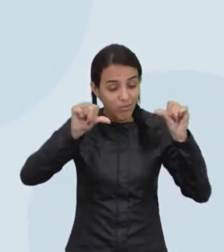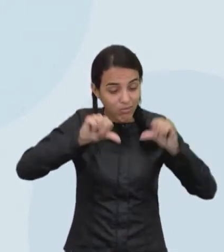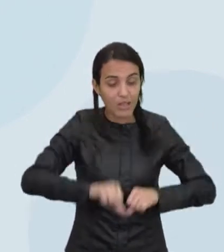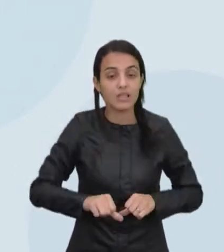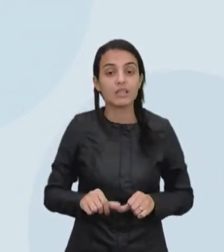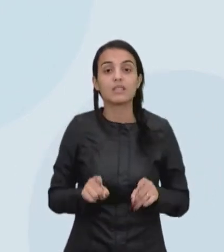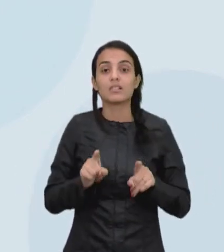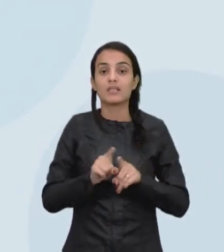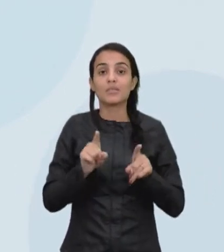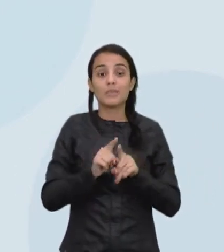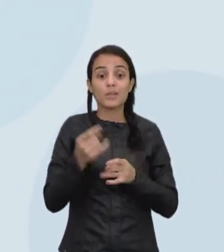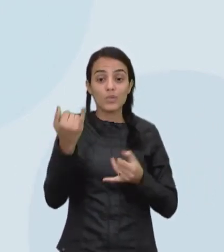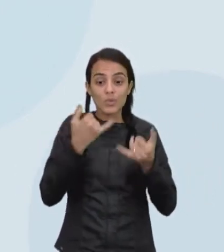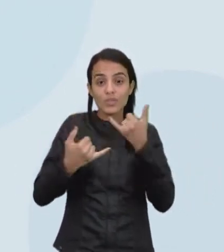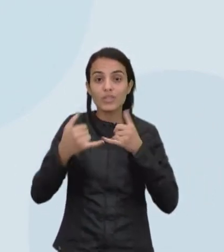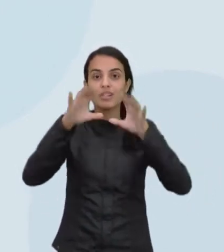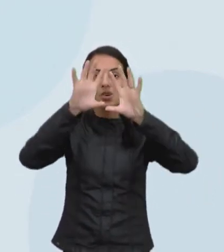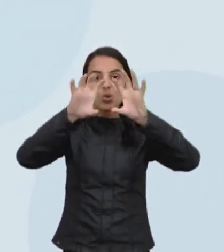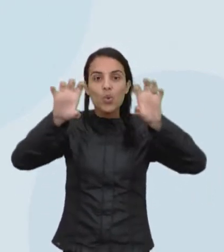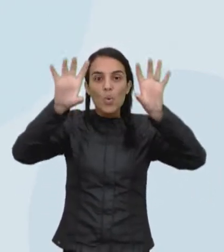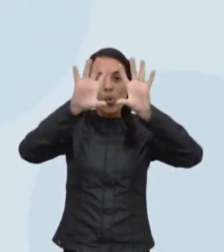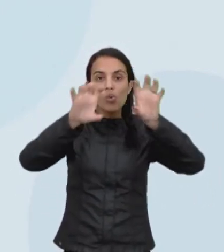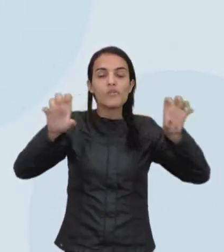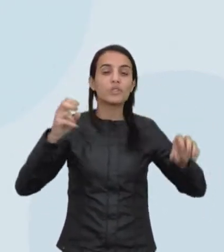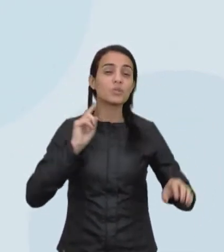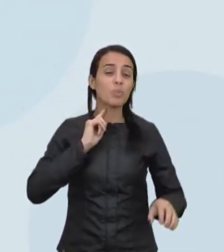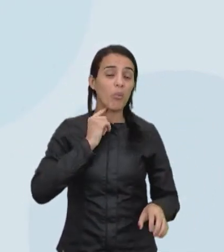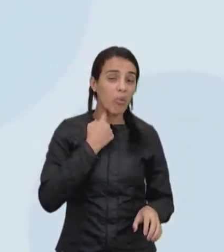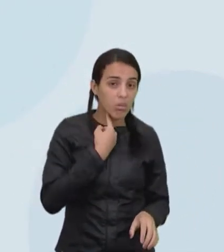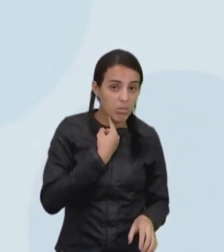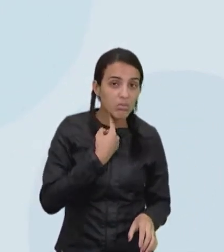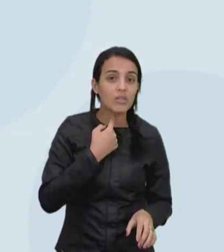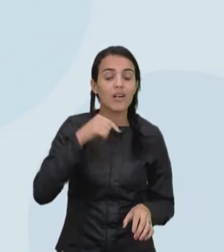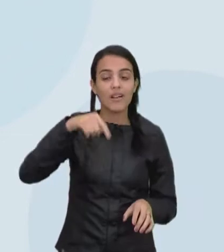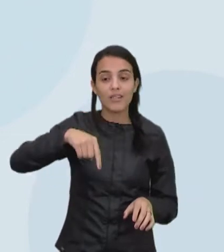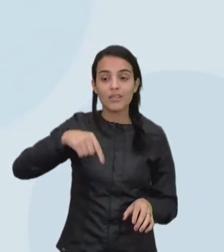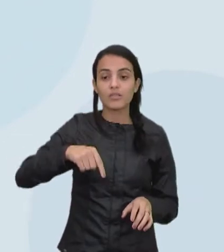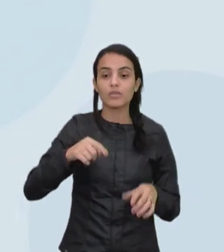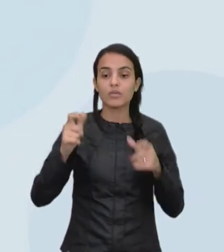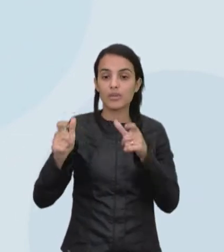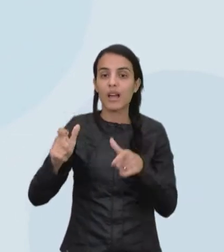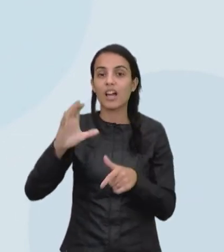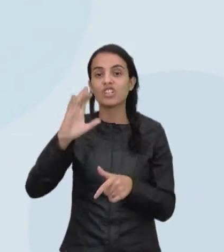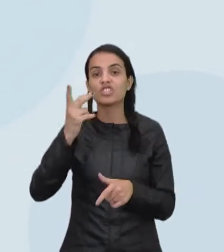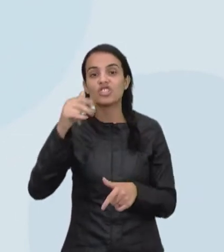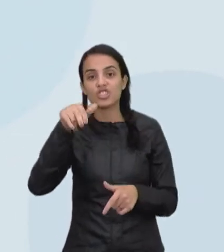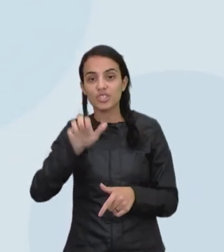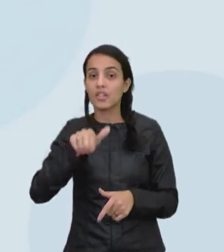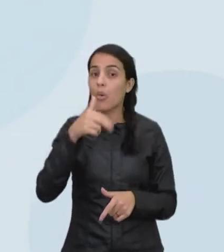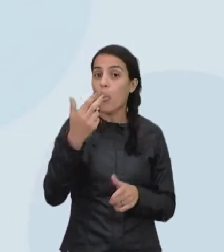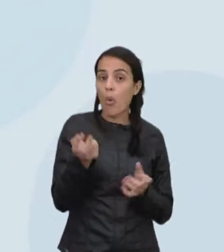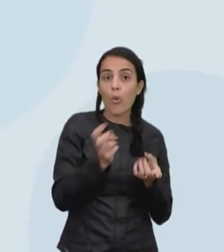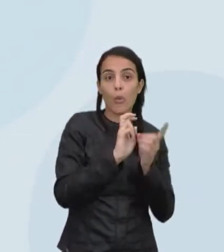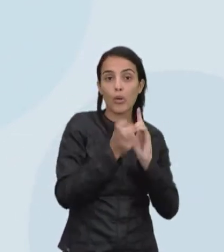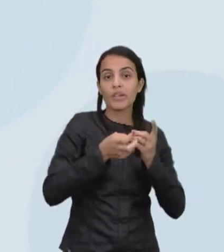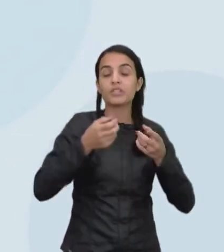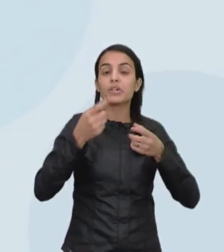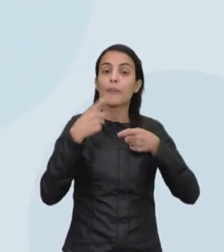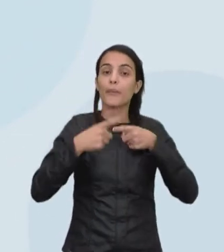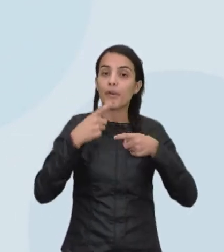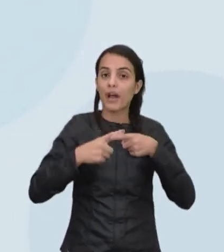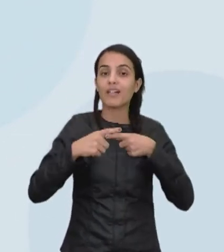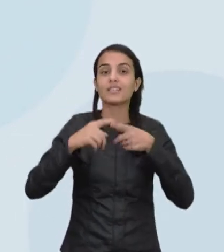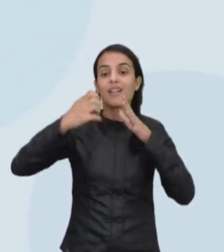lemos notícias de nuvens de poluição cobrindo as grandes cidades da China e na Índia também, por causa dessas usinas de